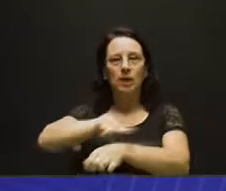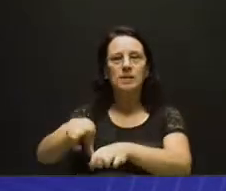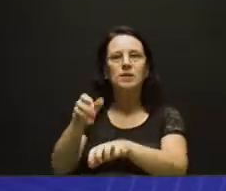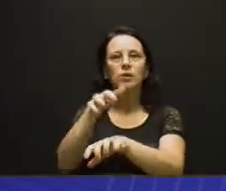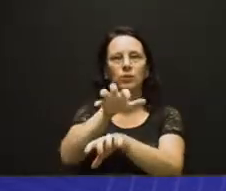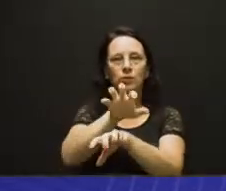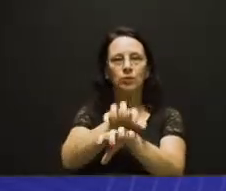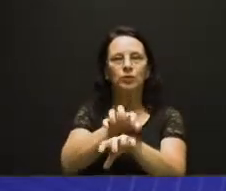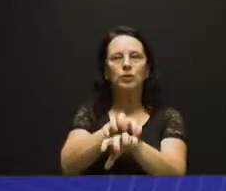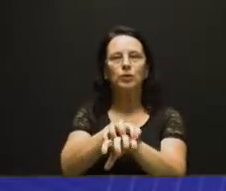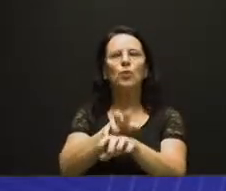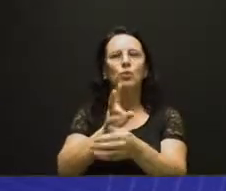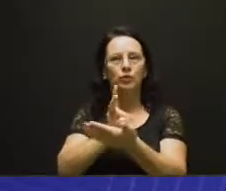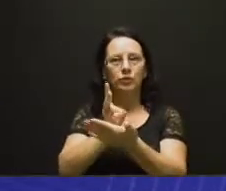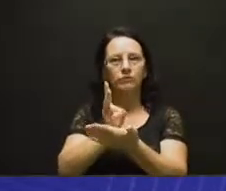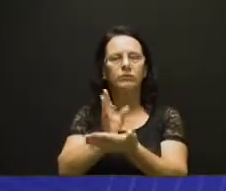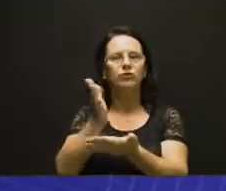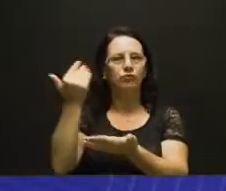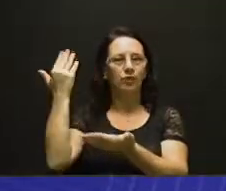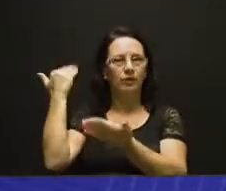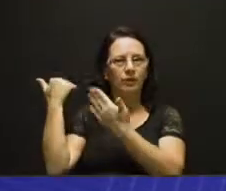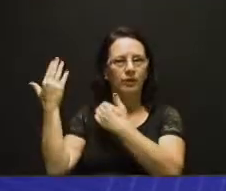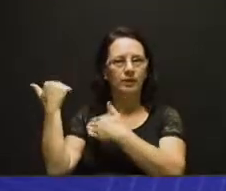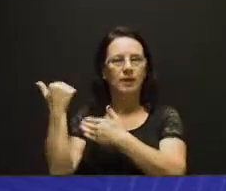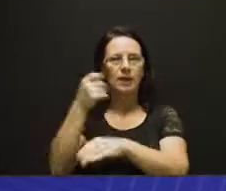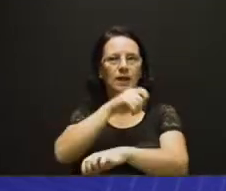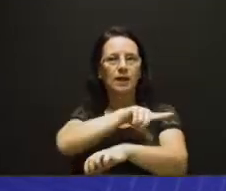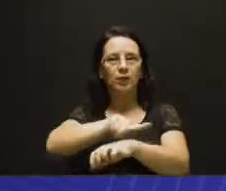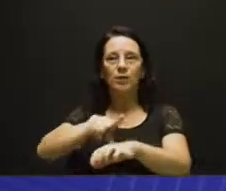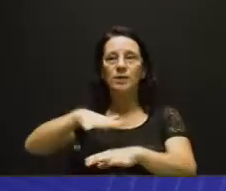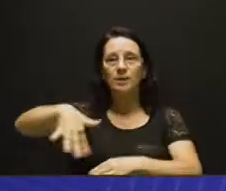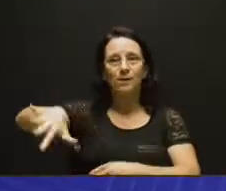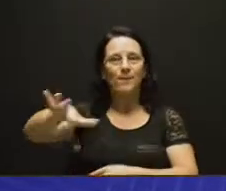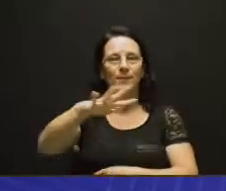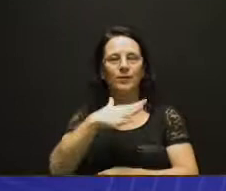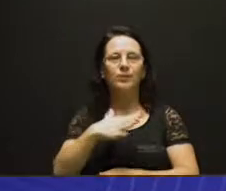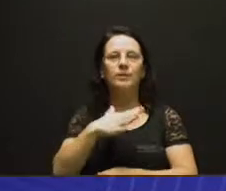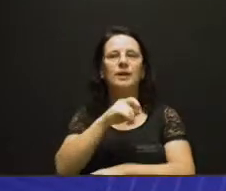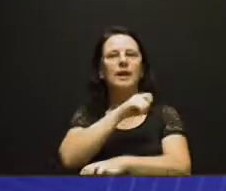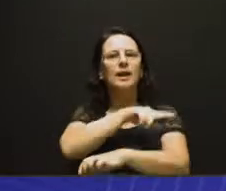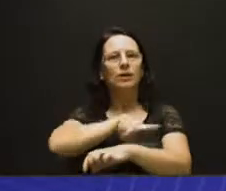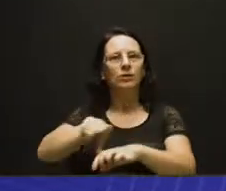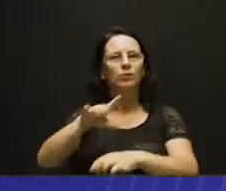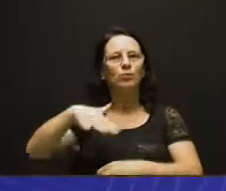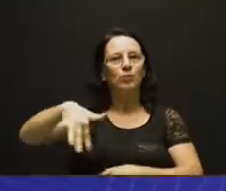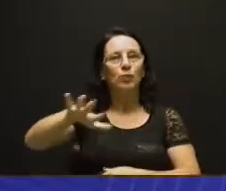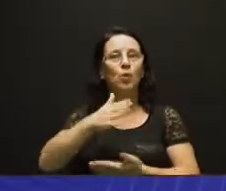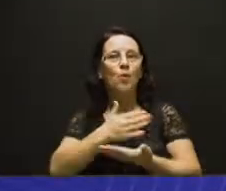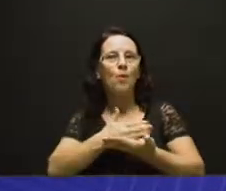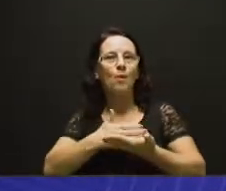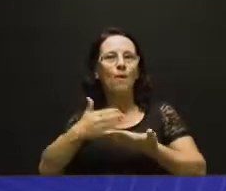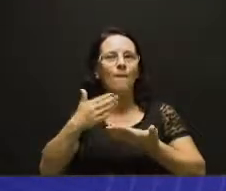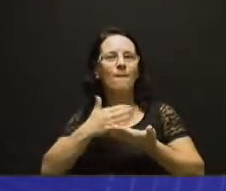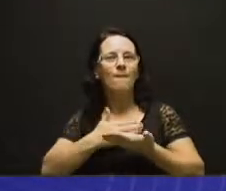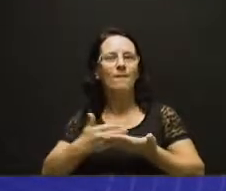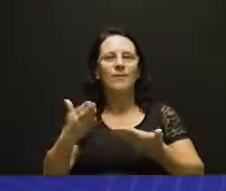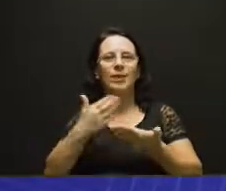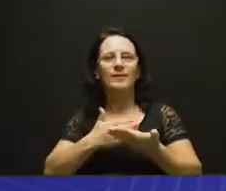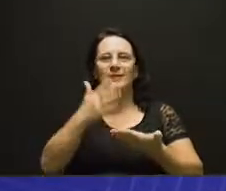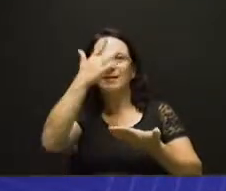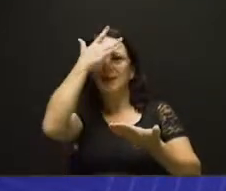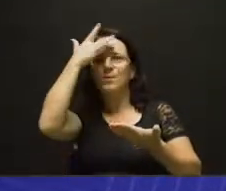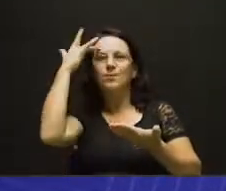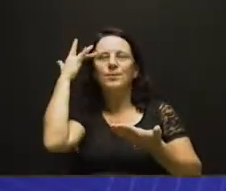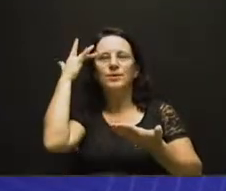bem redondas continuando a falar o que eu já falei ans a educação para todos educação para todos começa a educação das pessoas